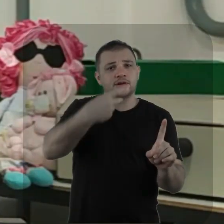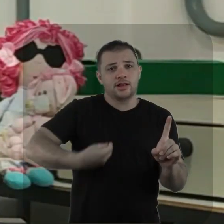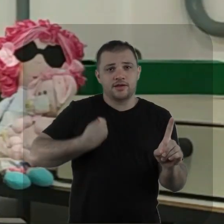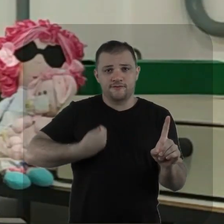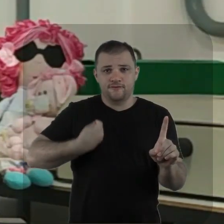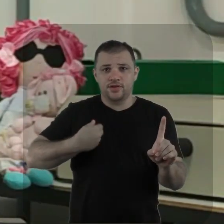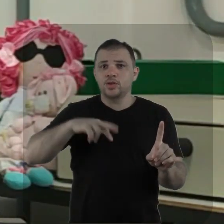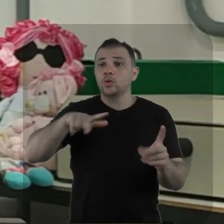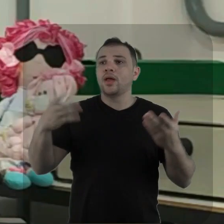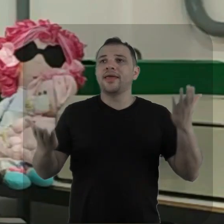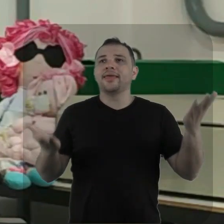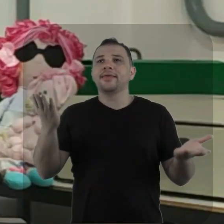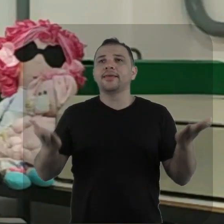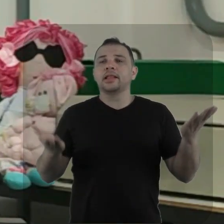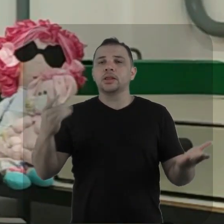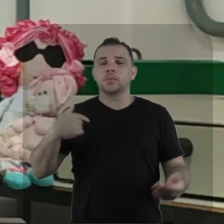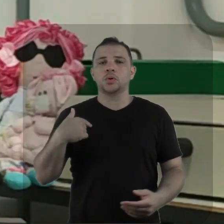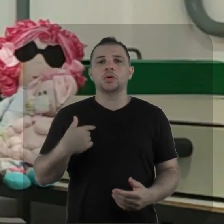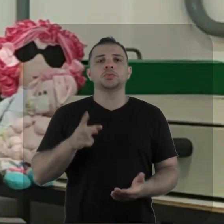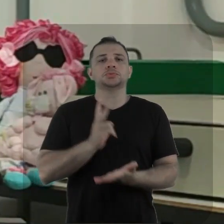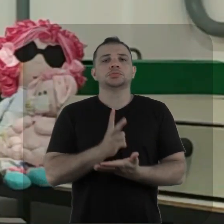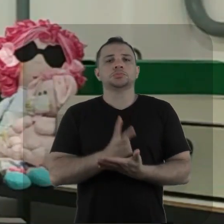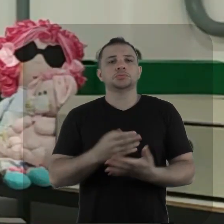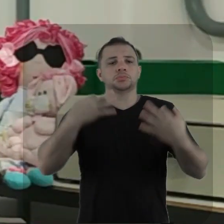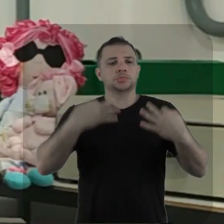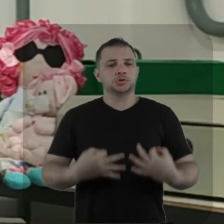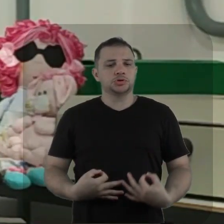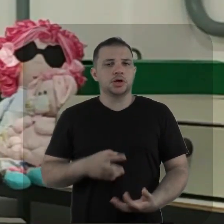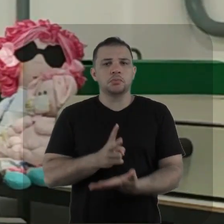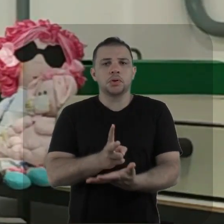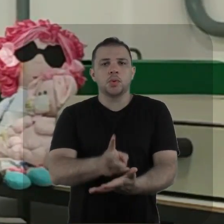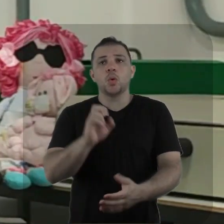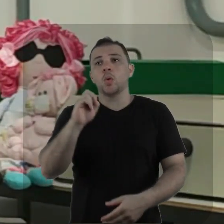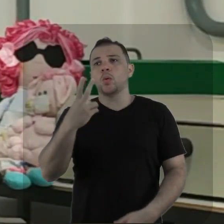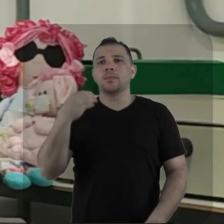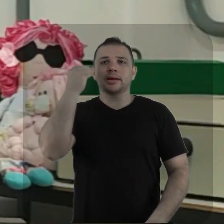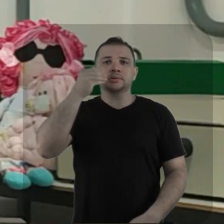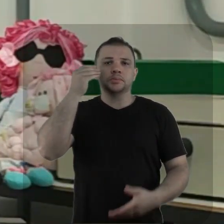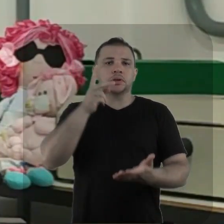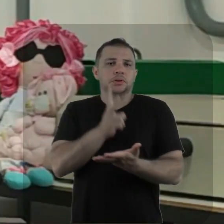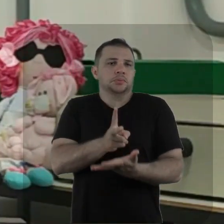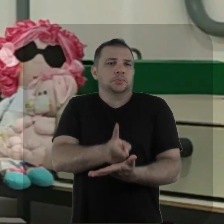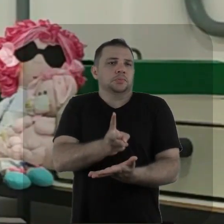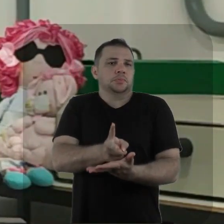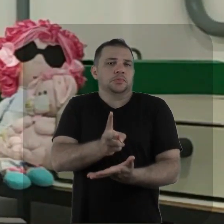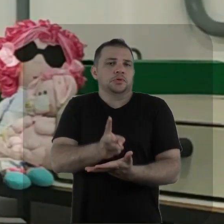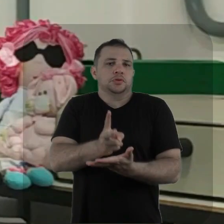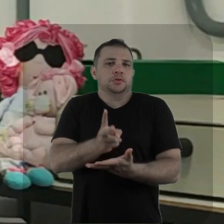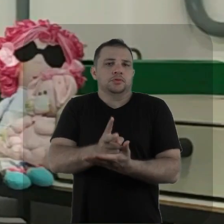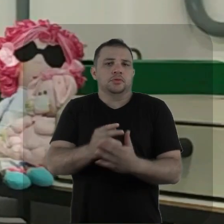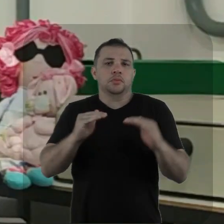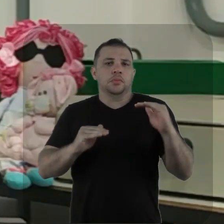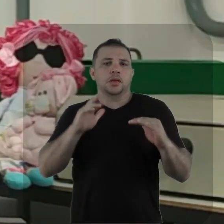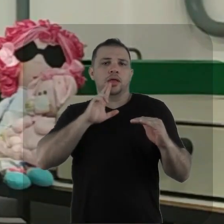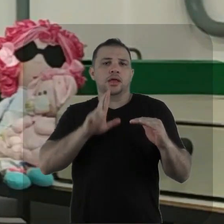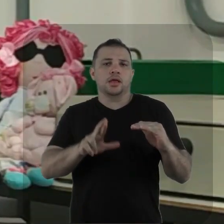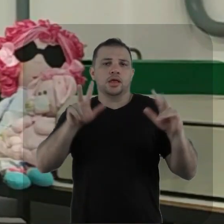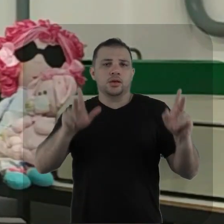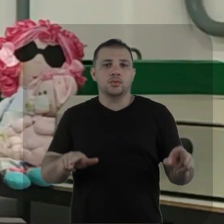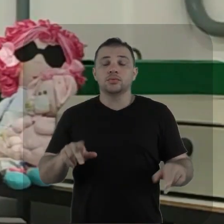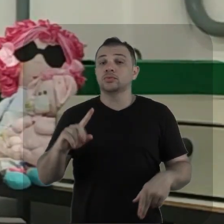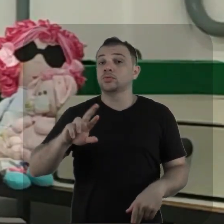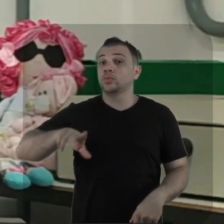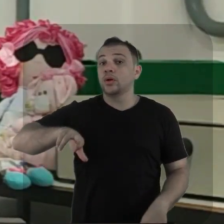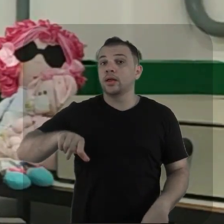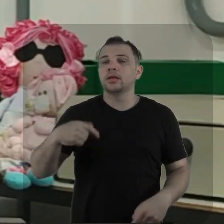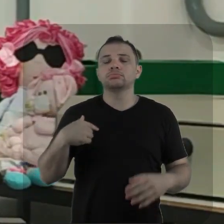não é necessariamente você ter sempre ou o mesmo comportamento, ou você ter sempre as mesmas vivências, mas você conseguir